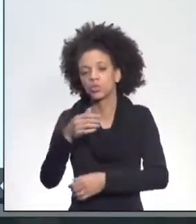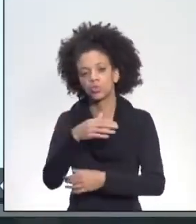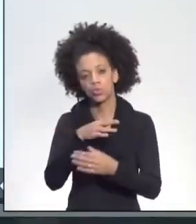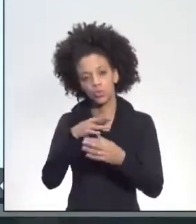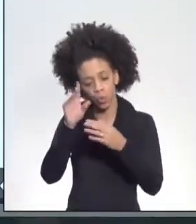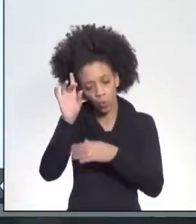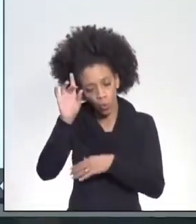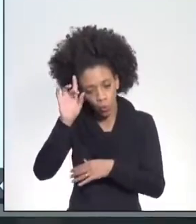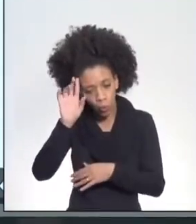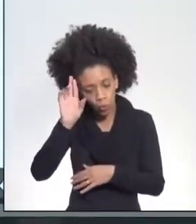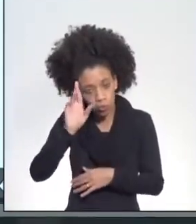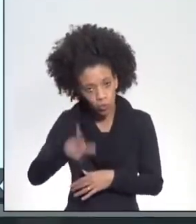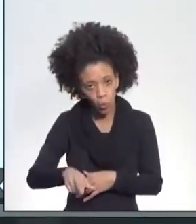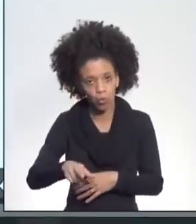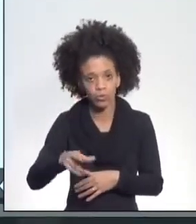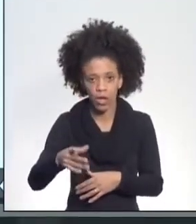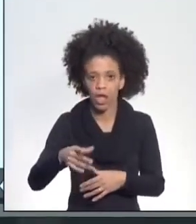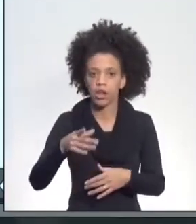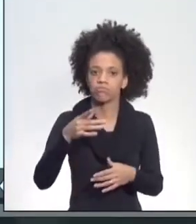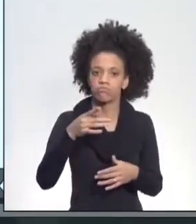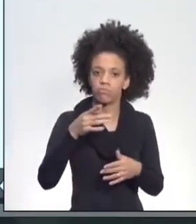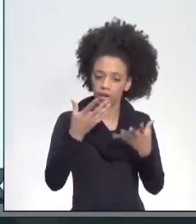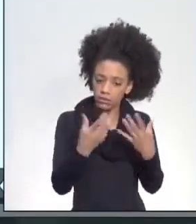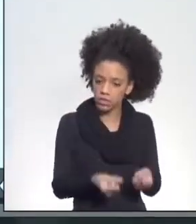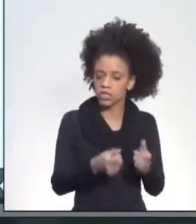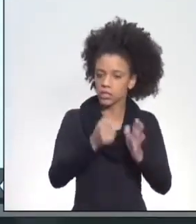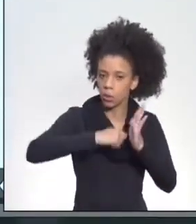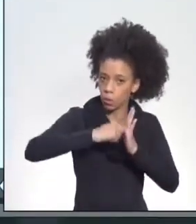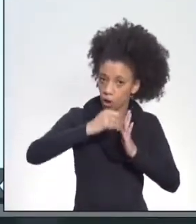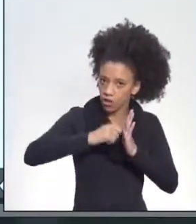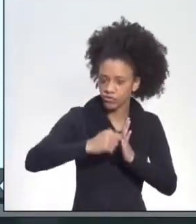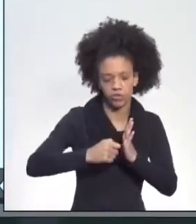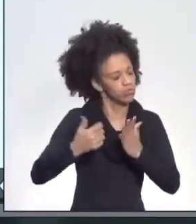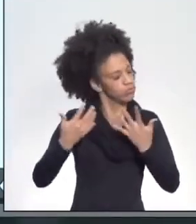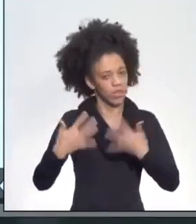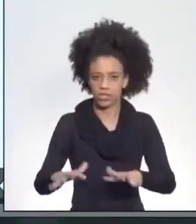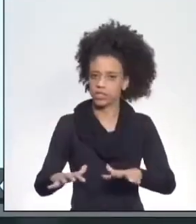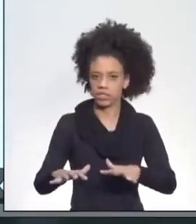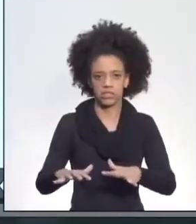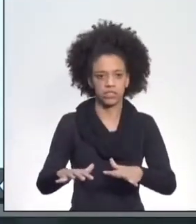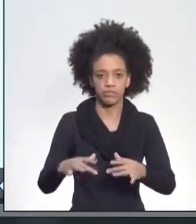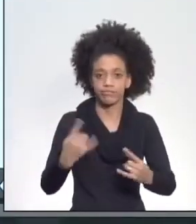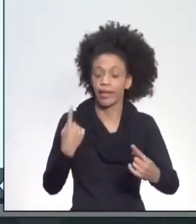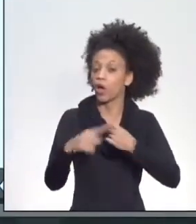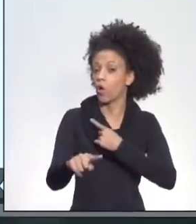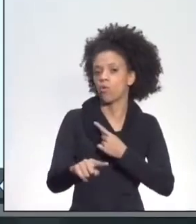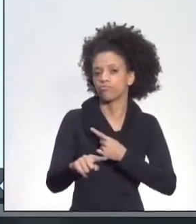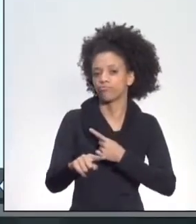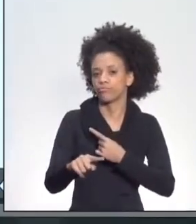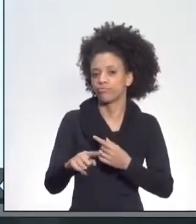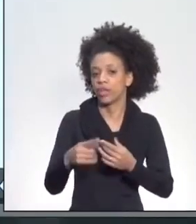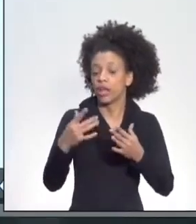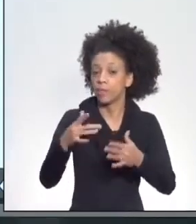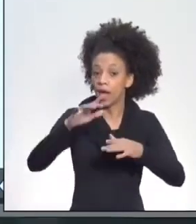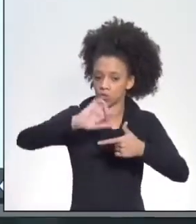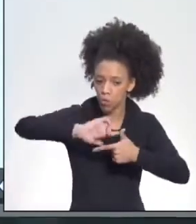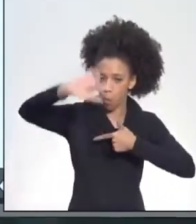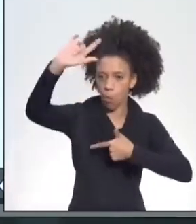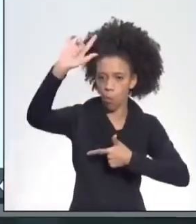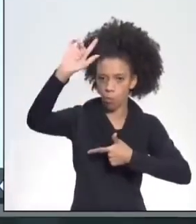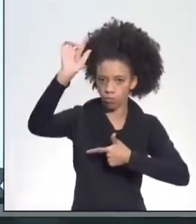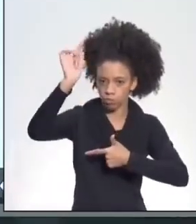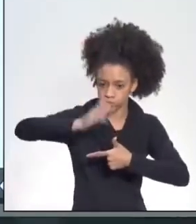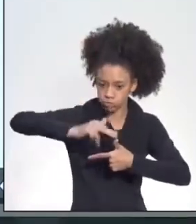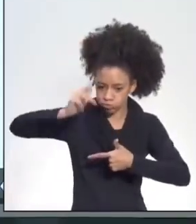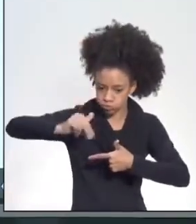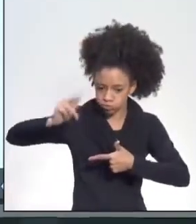trabalhado artisticamente. No caso do grafite, não. O grafiteiro, ele se aproxima, geralmente ele é contratado às vezes, né? Quando vocês veem aí o muro das